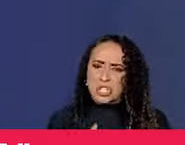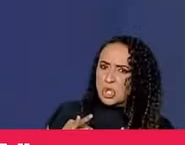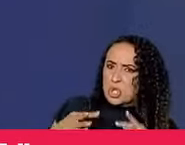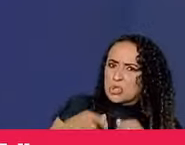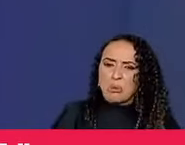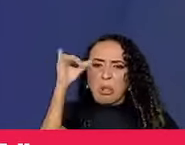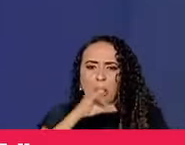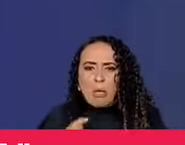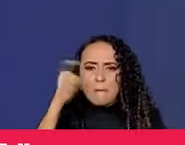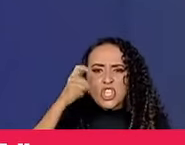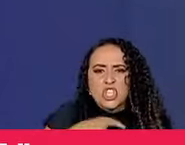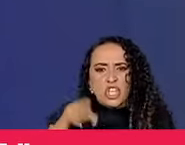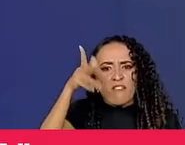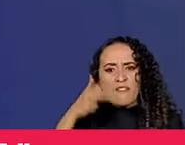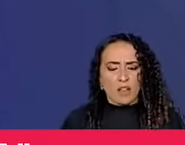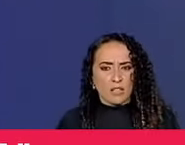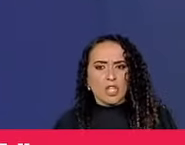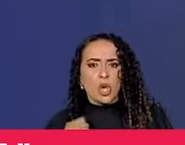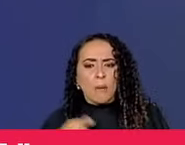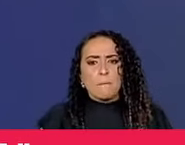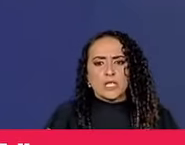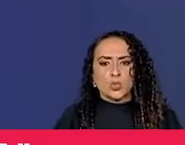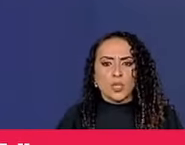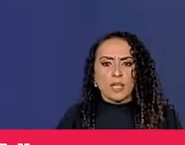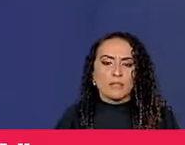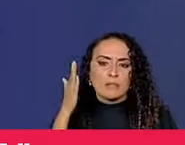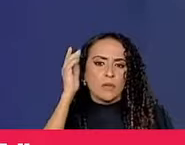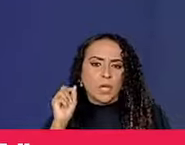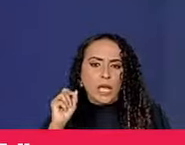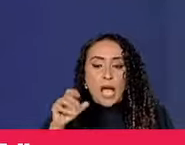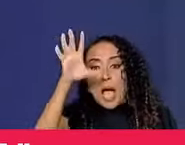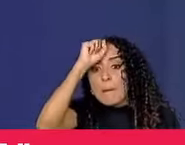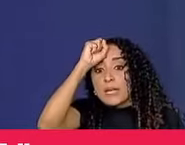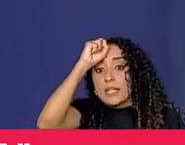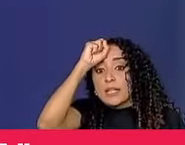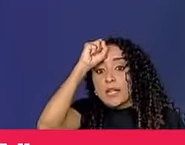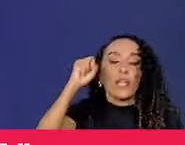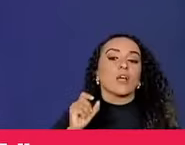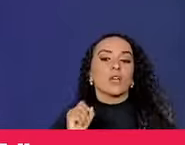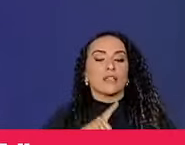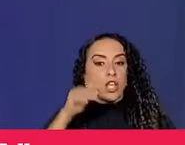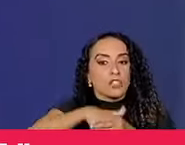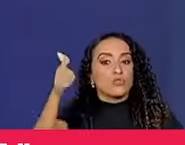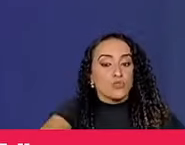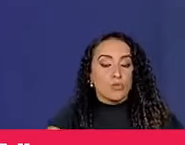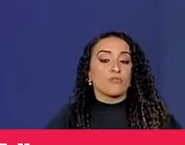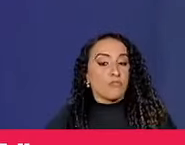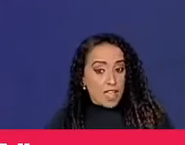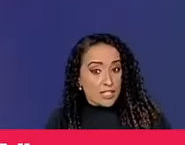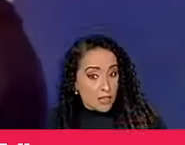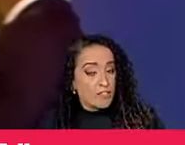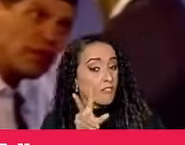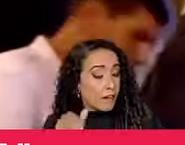as asneiras que ele fala. Então nós precisamos ter em conta de aprender uma lição. Vai ter eleição outra vez esse ano. Vai